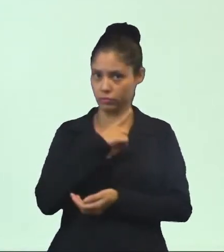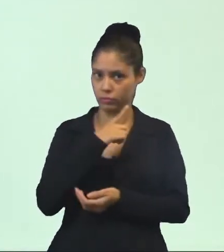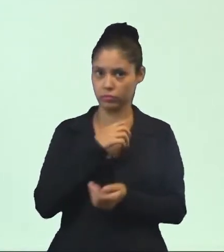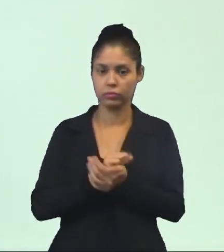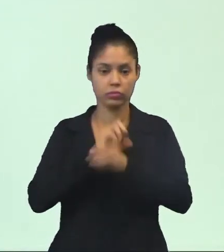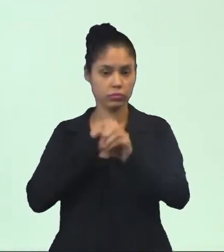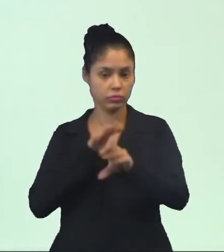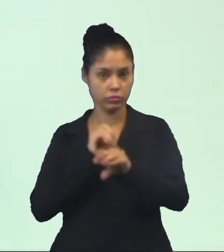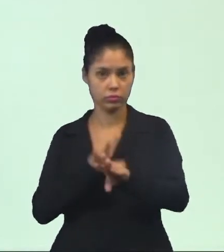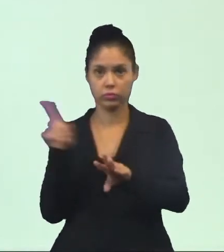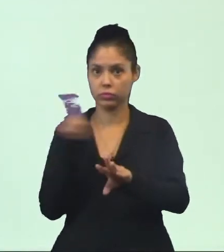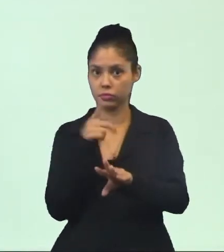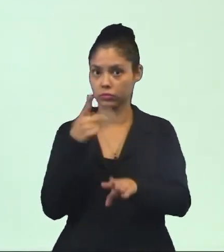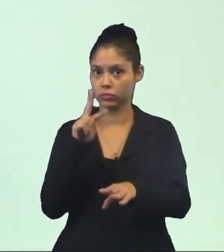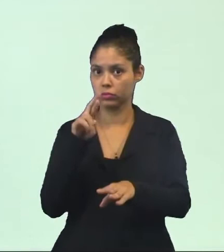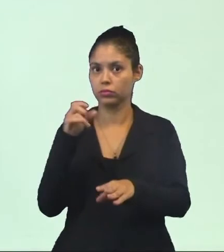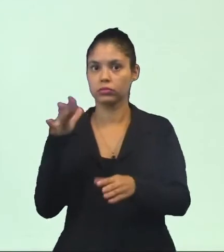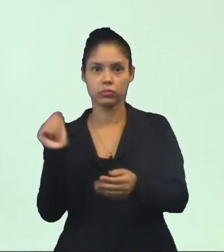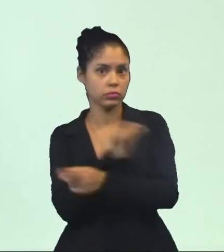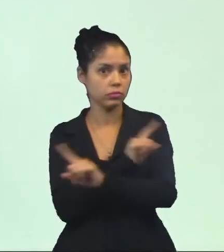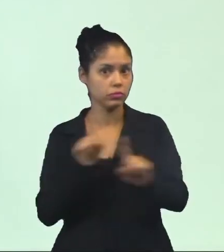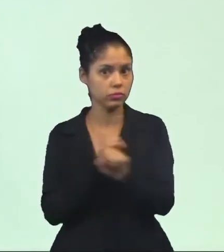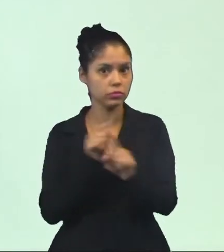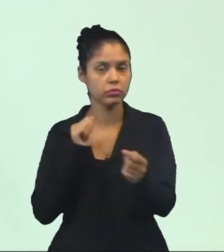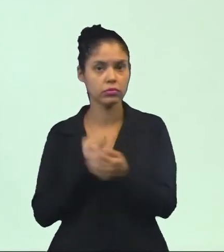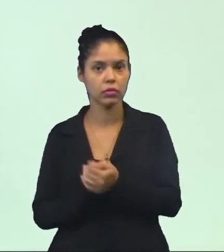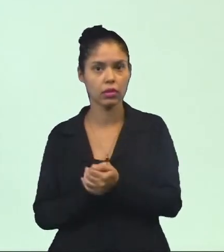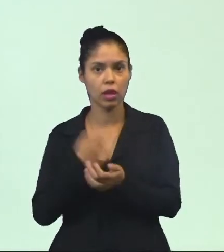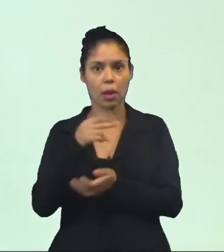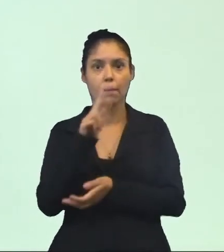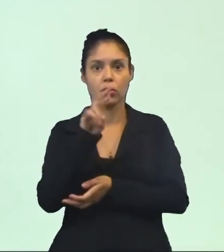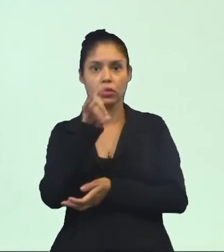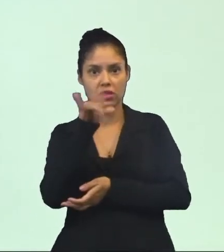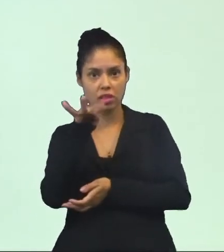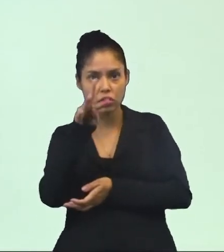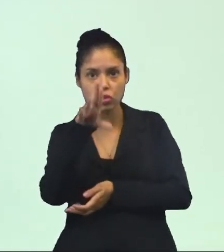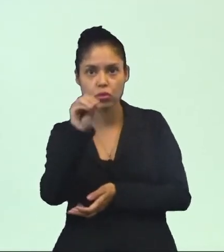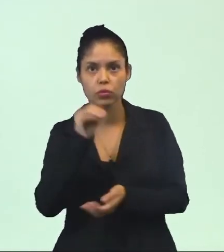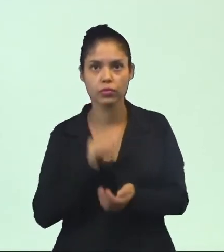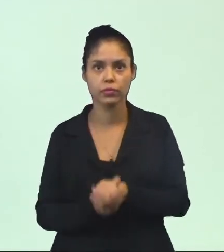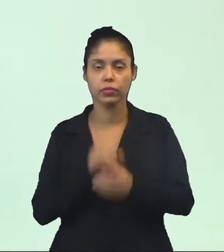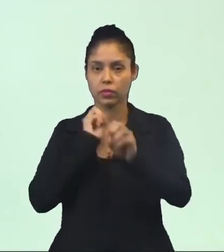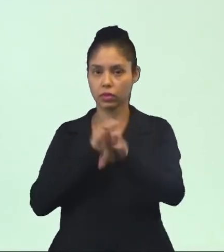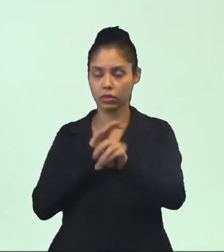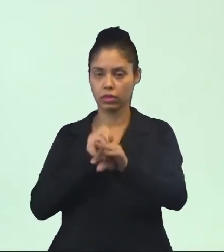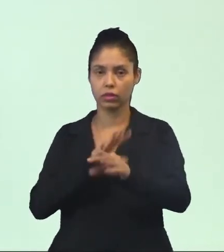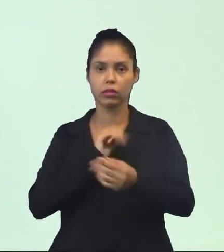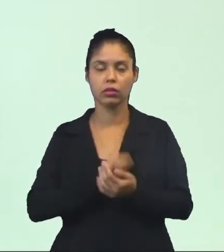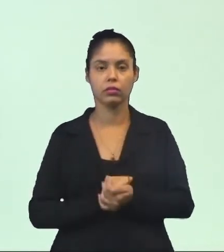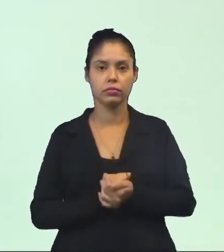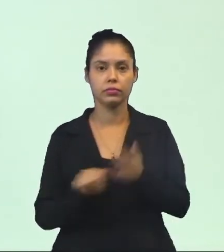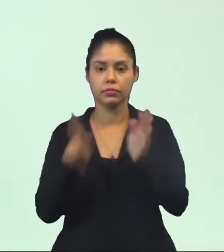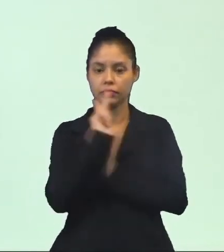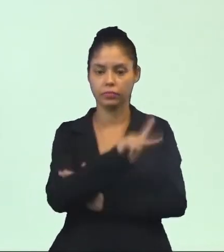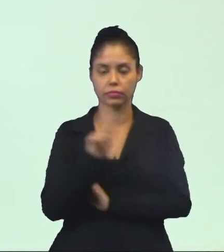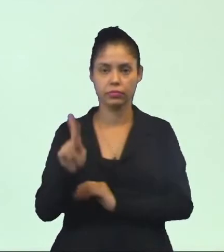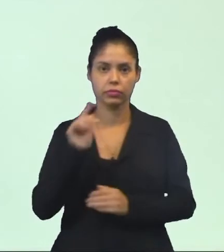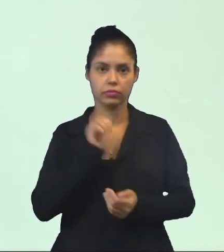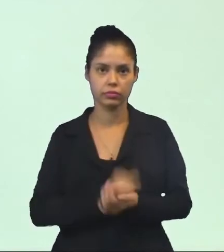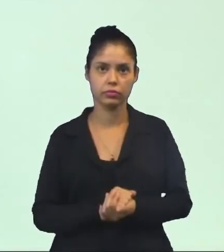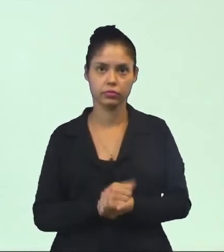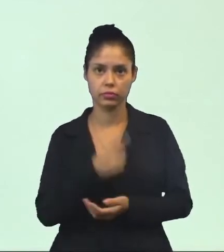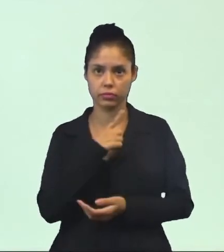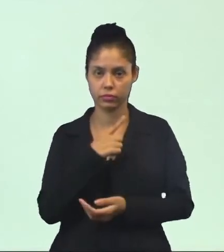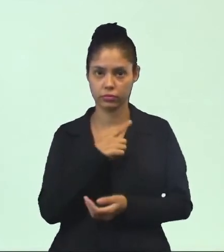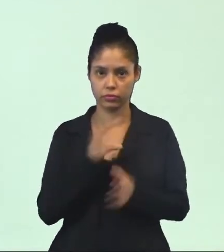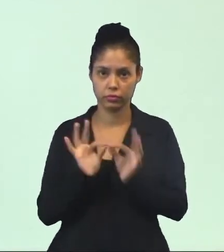ensino de religião. A aula de ensino religioso não é proselitismo. A aula de ensino religioso, o professor, ele tem que manter